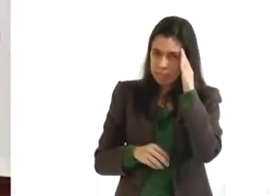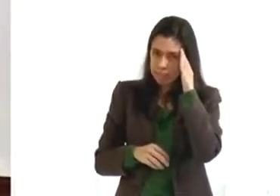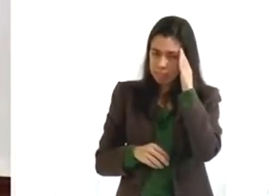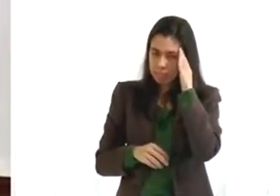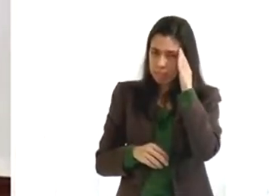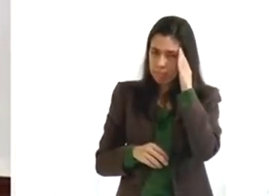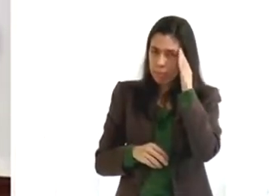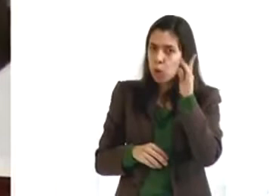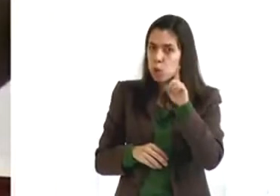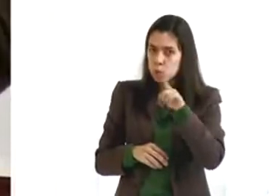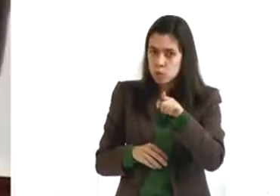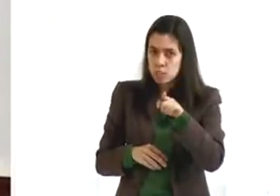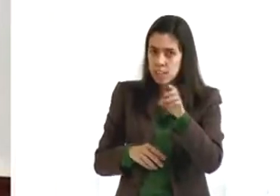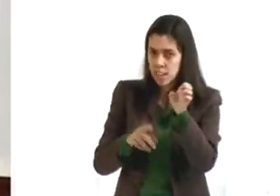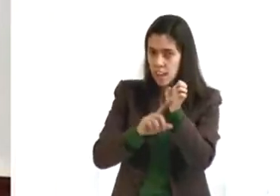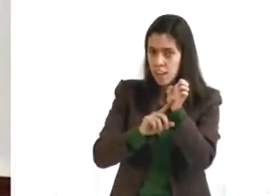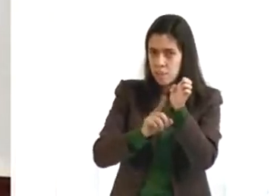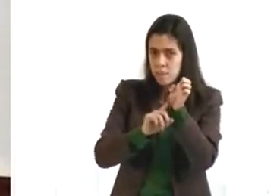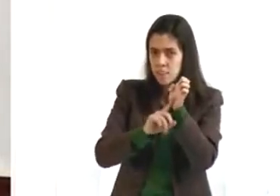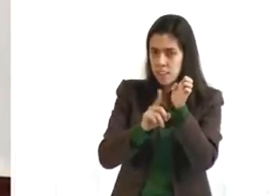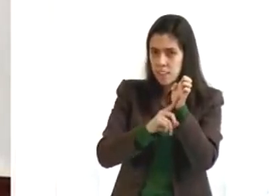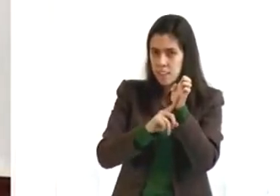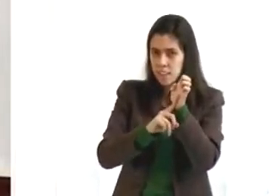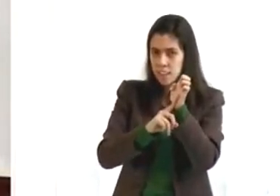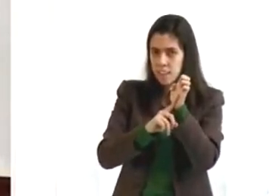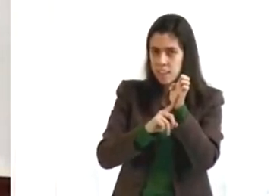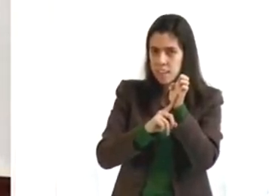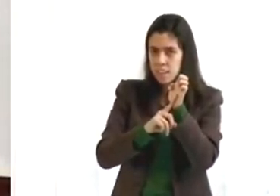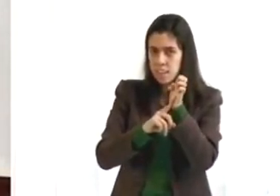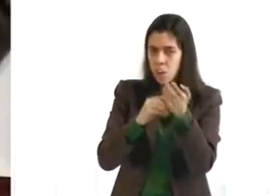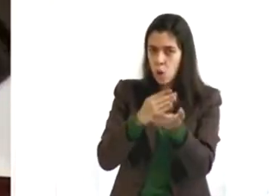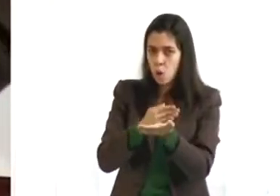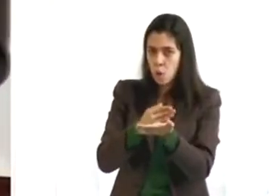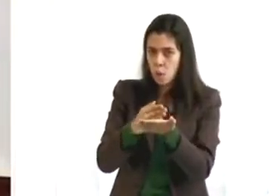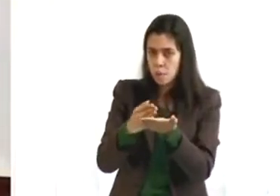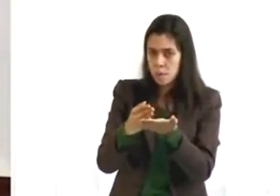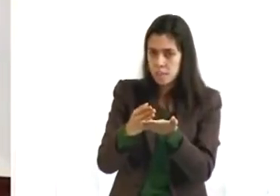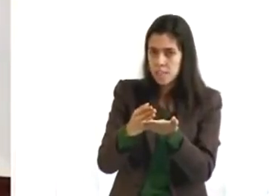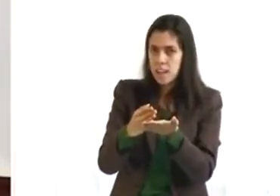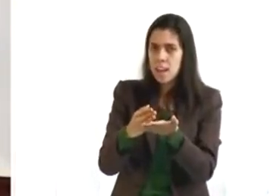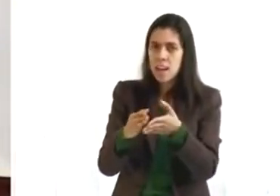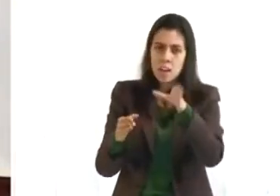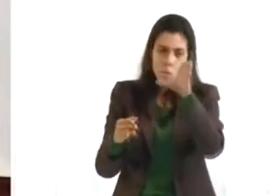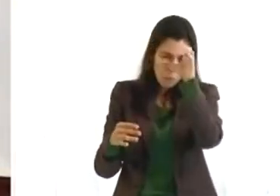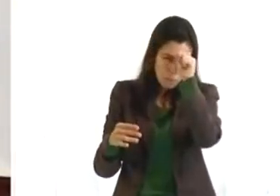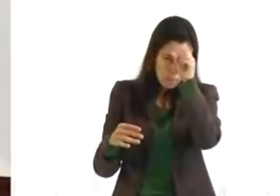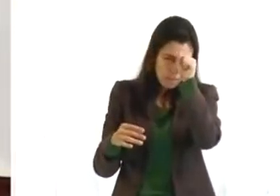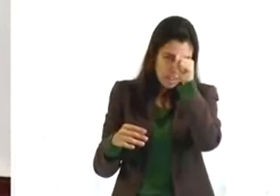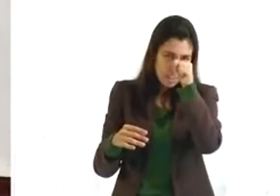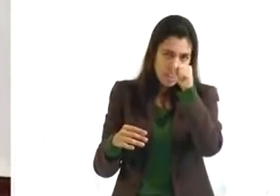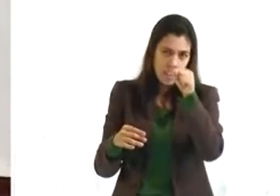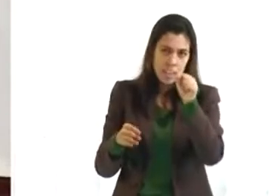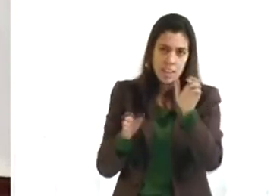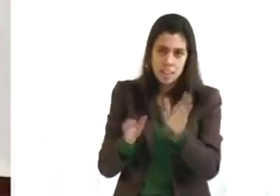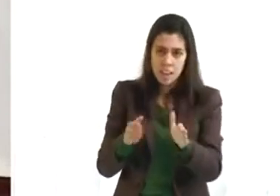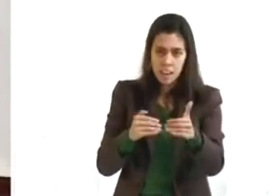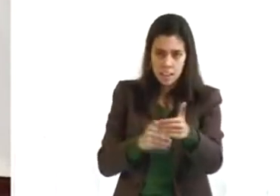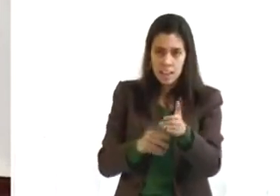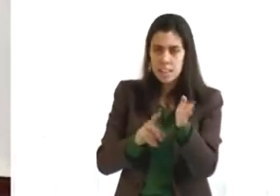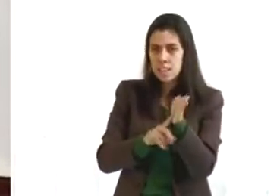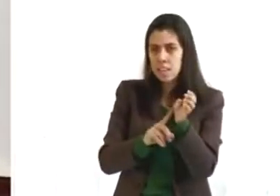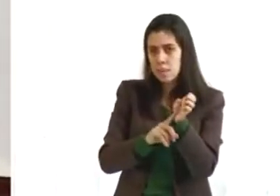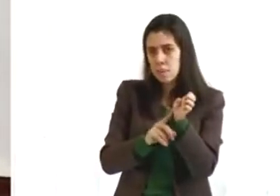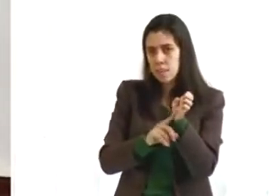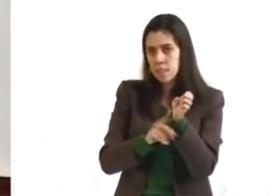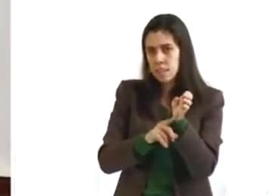antigamente chamávamos, os irmãos que foram discipulados pelos pastores, preparando-se para o batismo e profissão de fé. E um dos assuntos que nós trabalhamos com